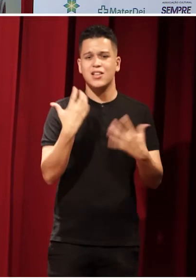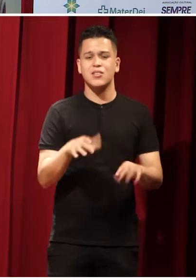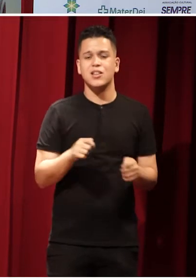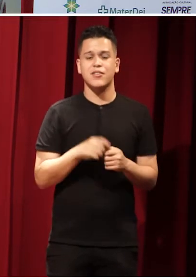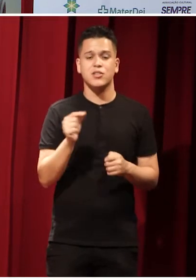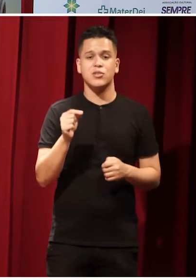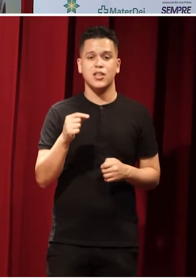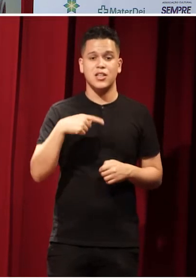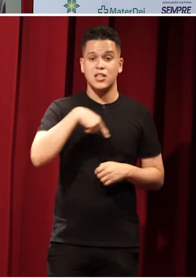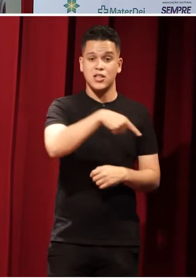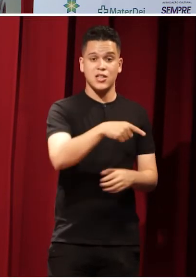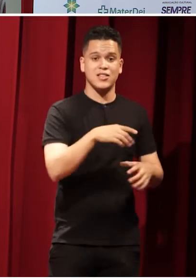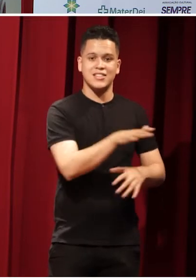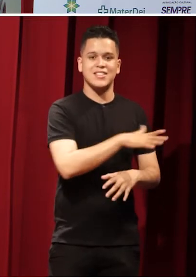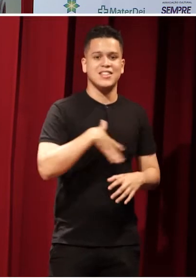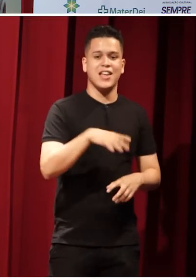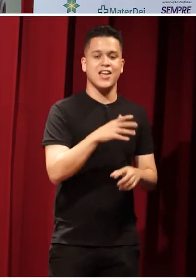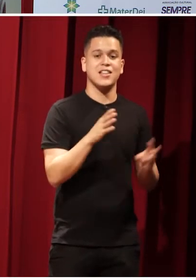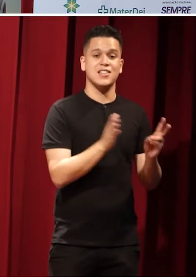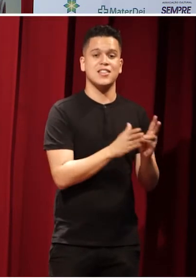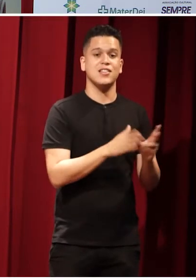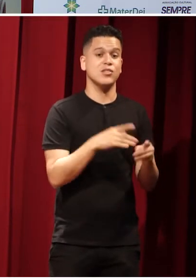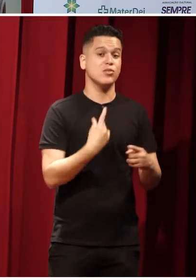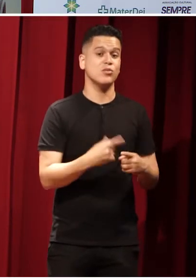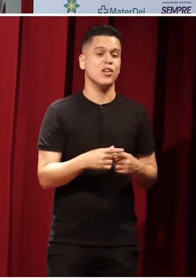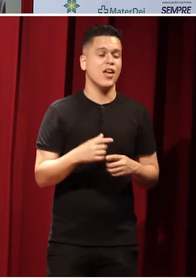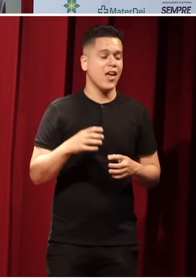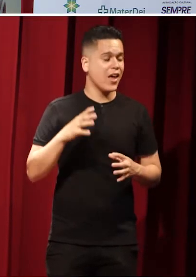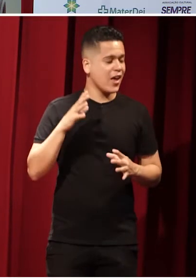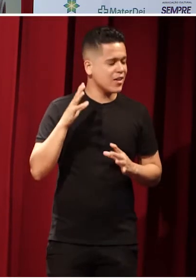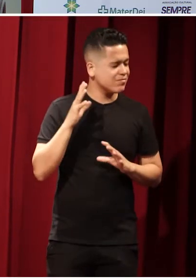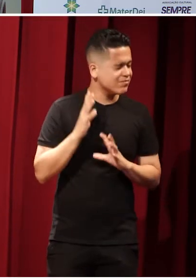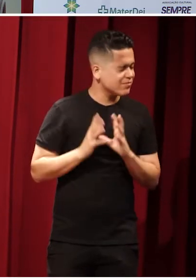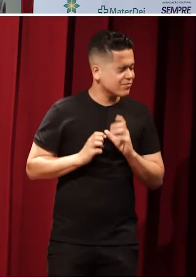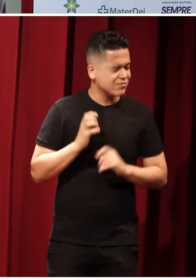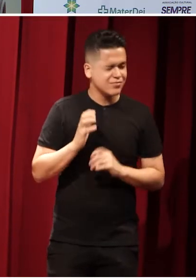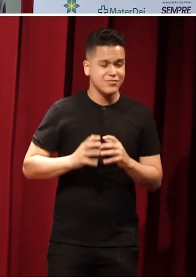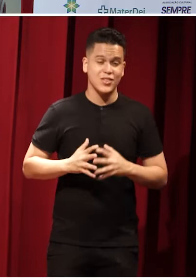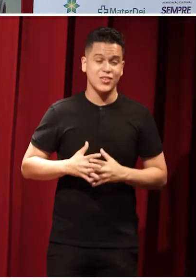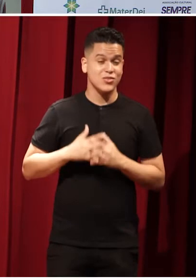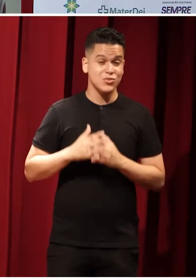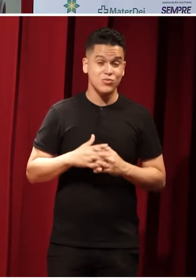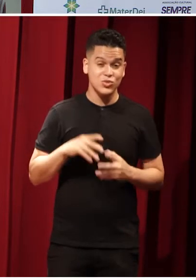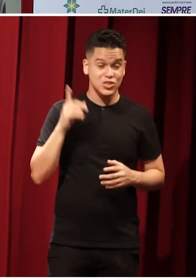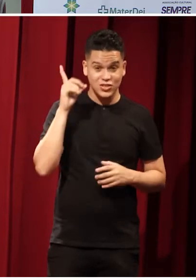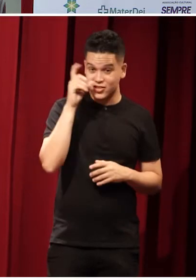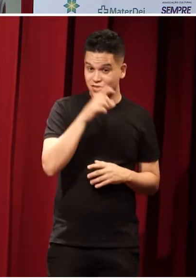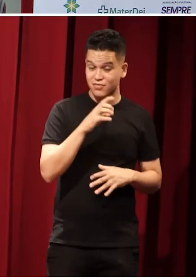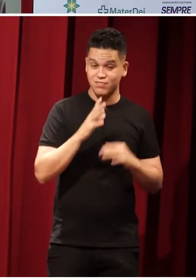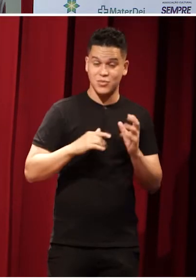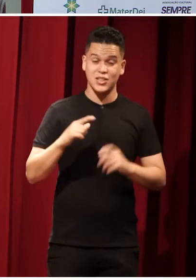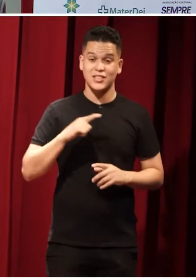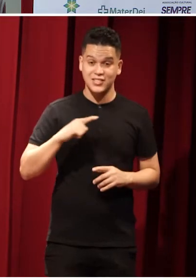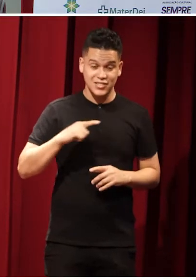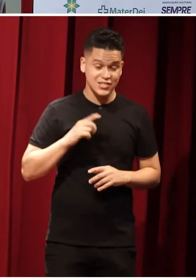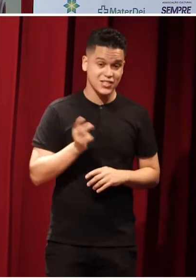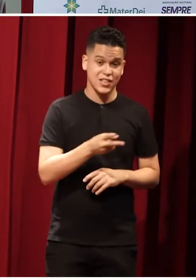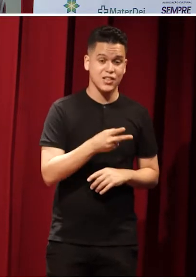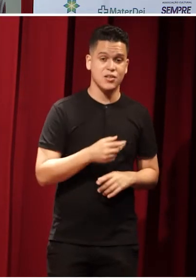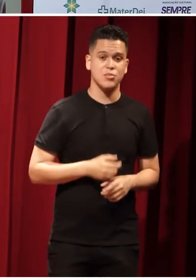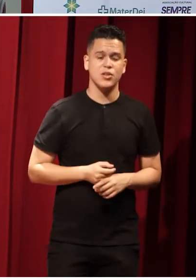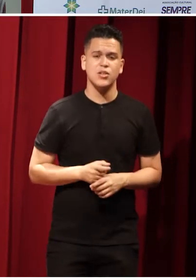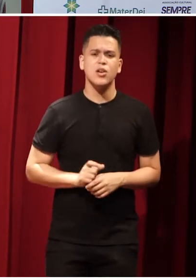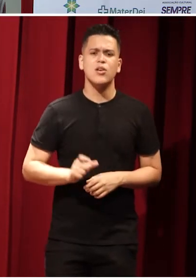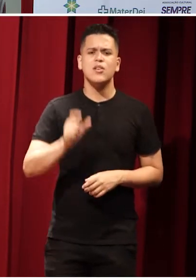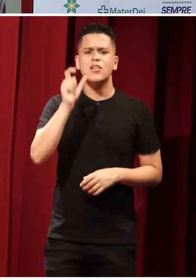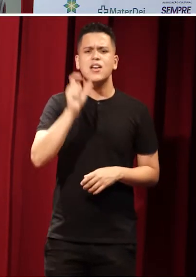porque é confusão. Claro que vai dar conflito, claro que não vai dar certo. Então, quem é o